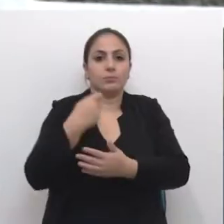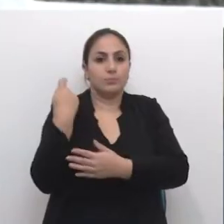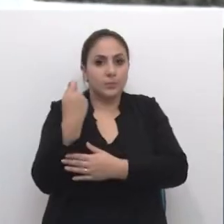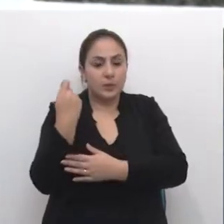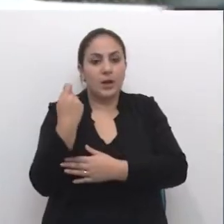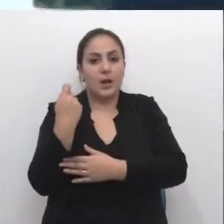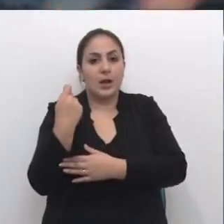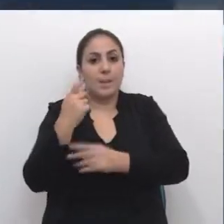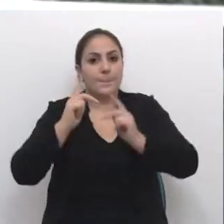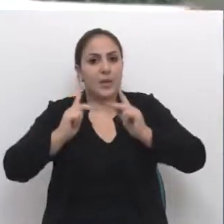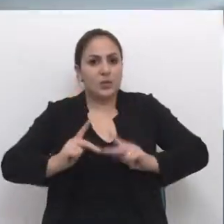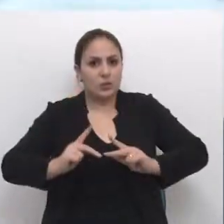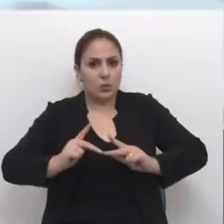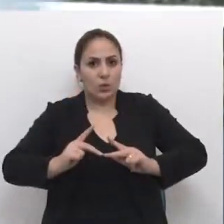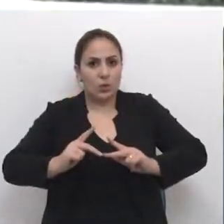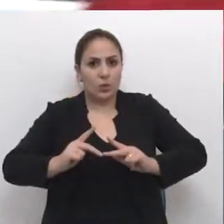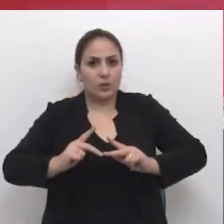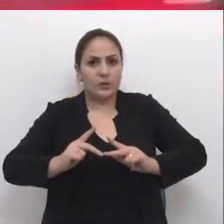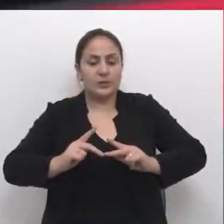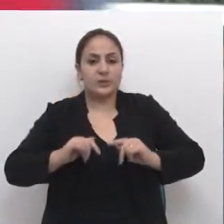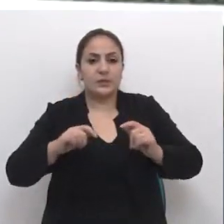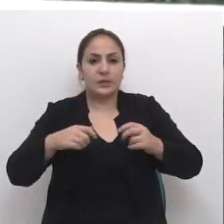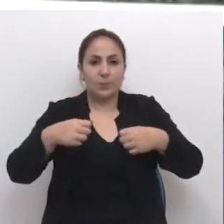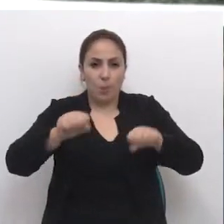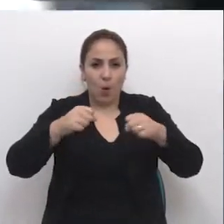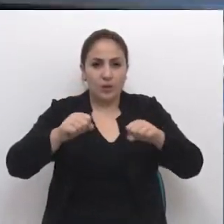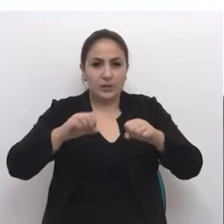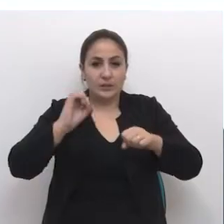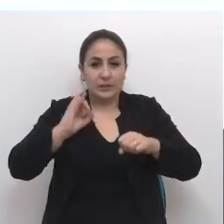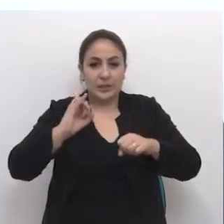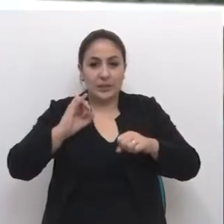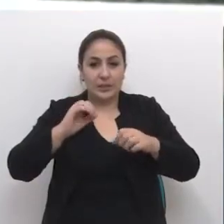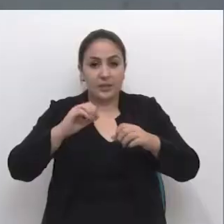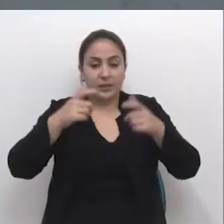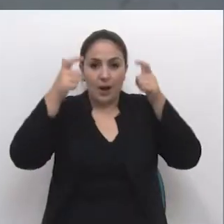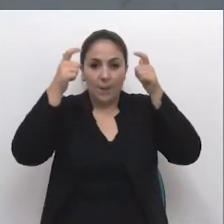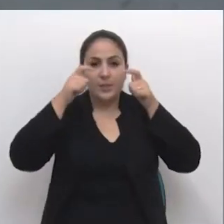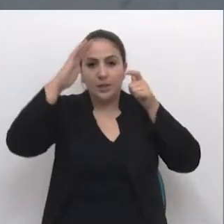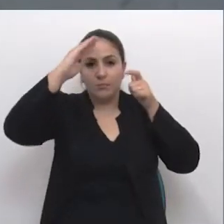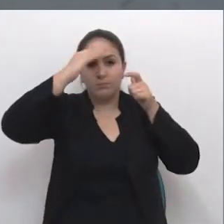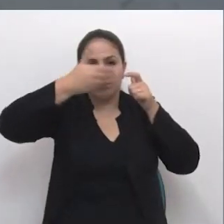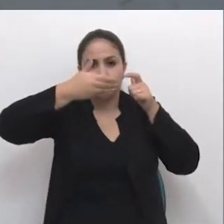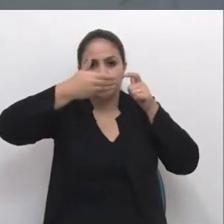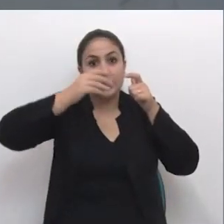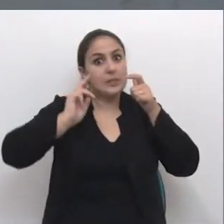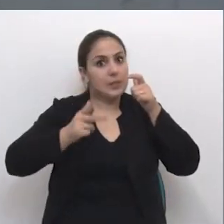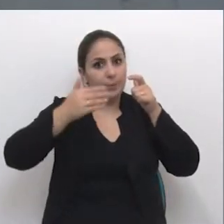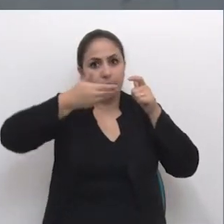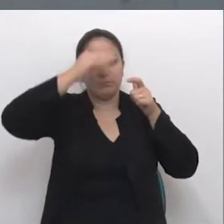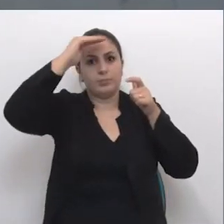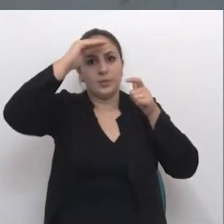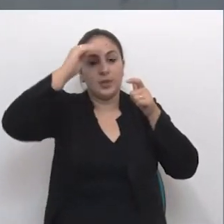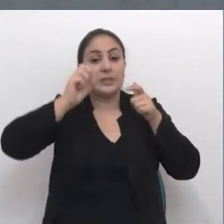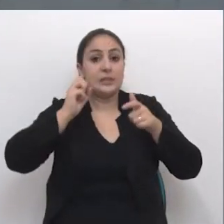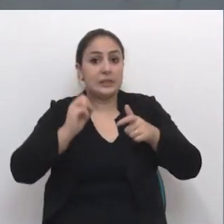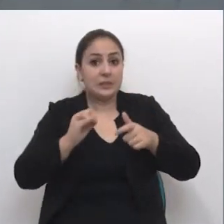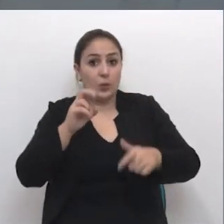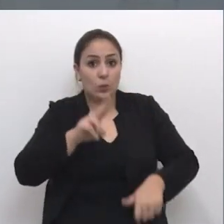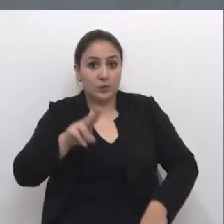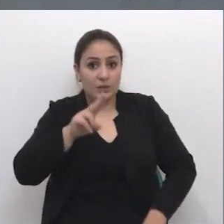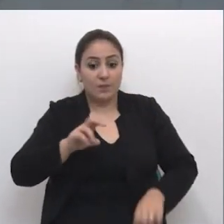17 modificações, 2 inclusões e 8 revogações no Código de Trânsito Brasileiro. Outras